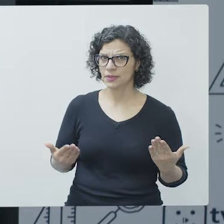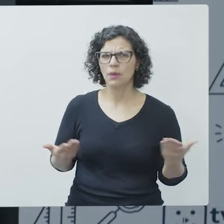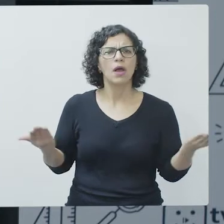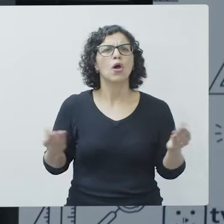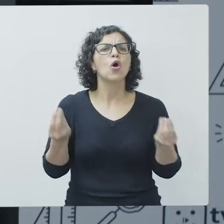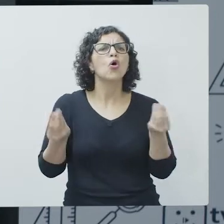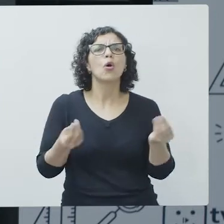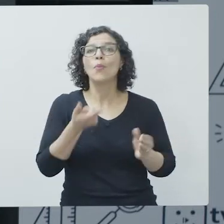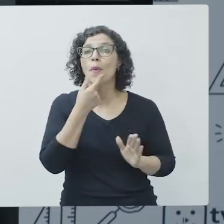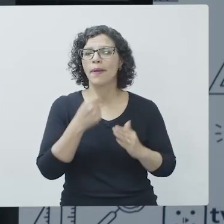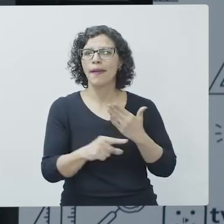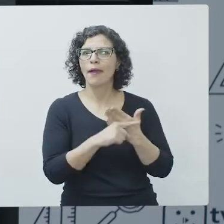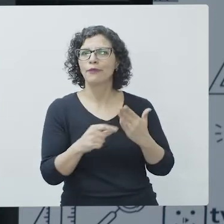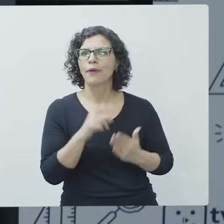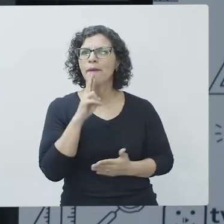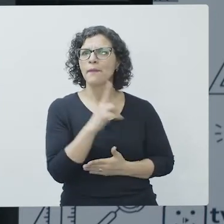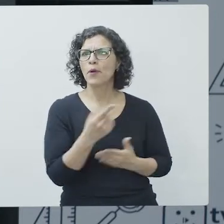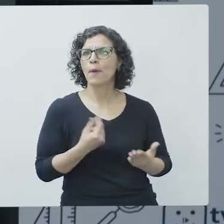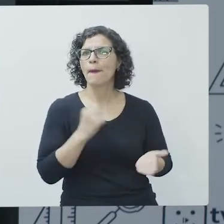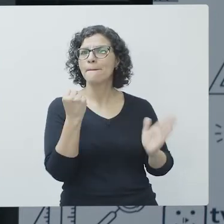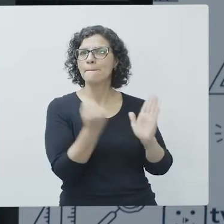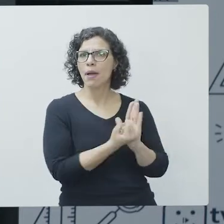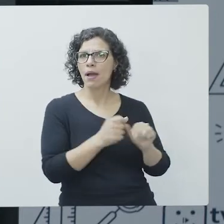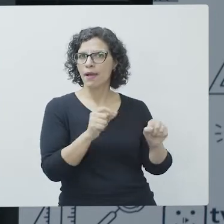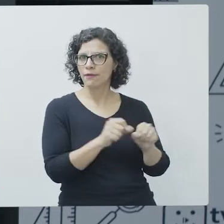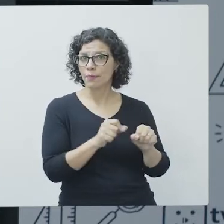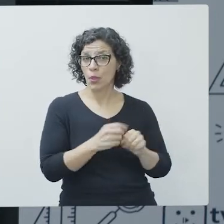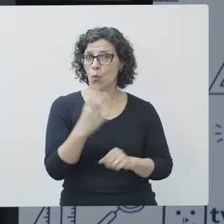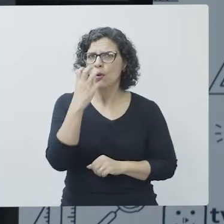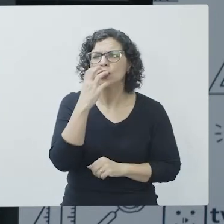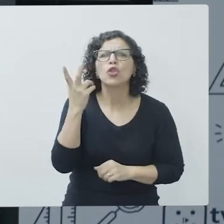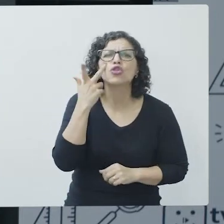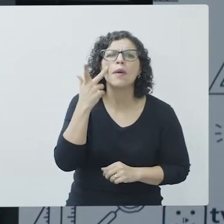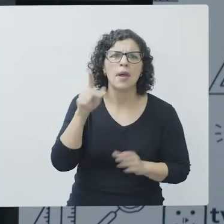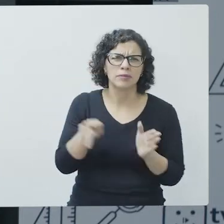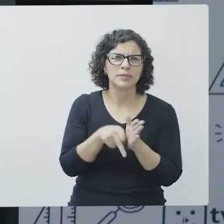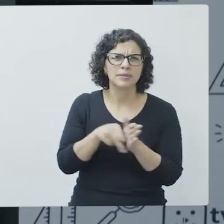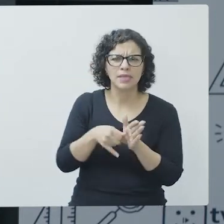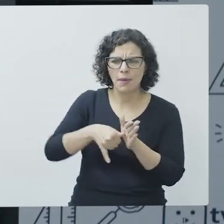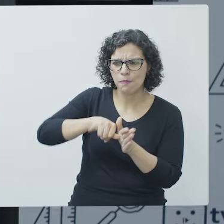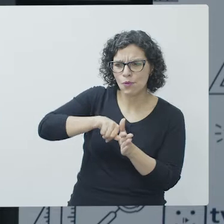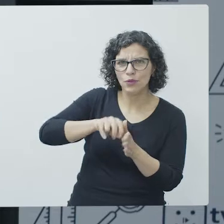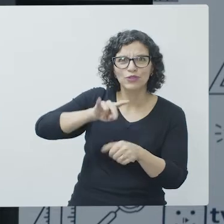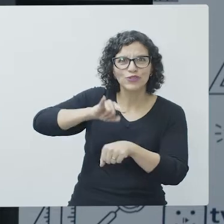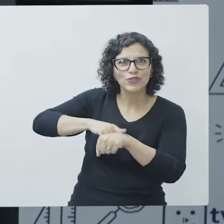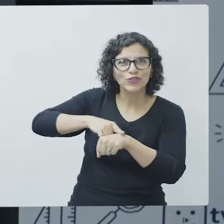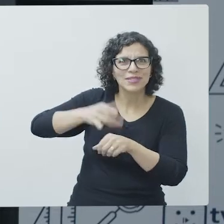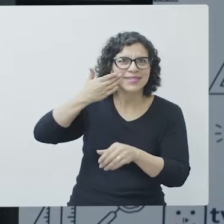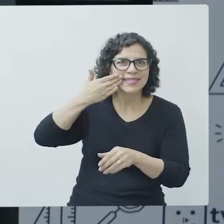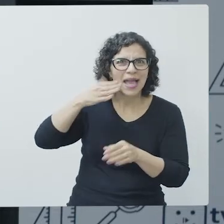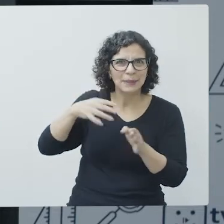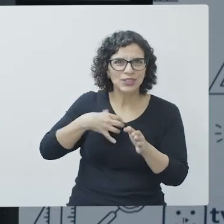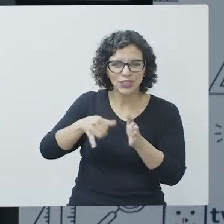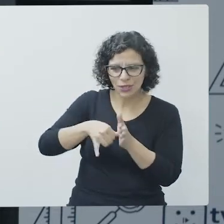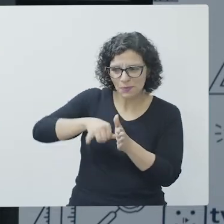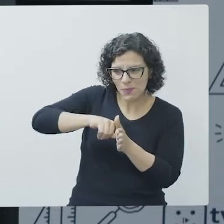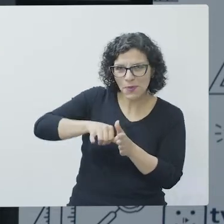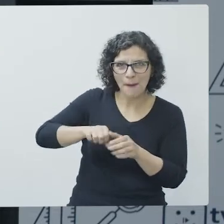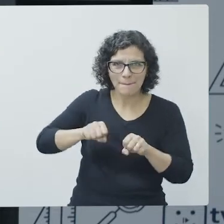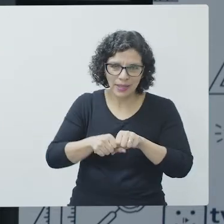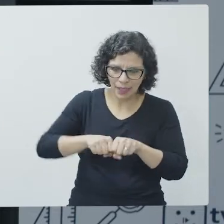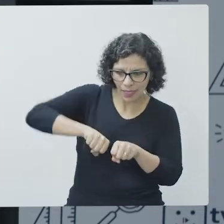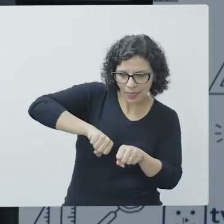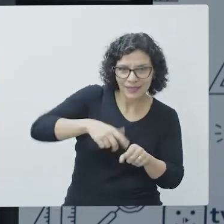então, o que será que o nosso autor poderia fazer? Porque afinal, o cachorro tá curioso, porque o cachorro, a gente sabe que faz ali, marca o território